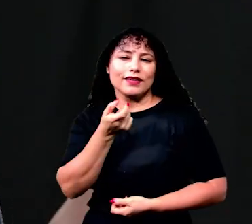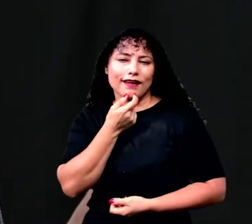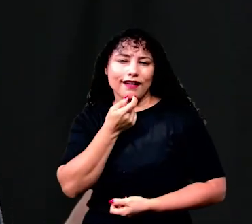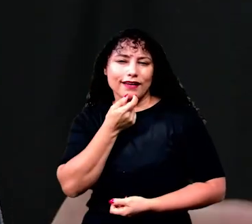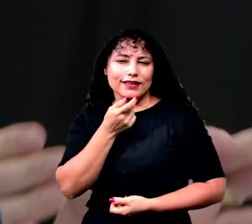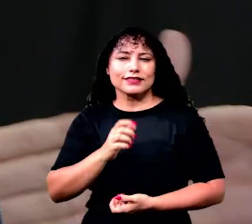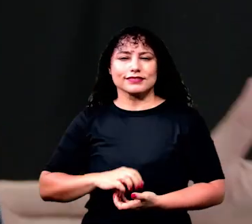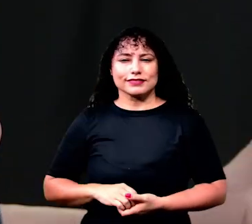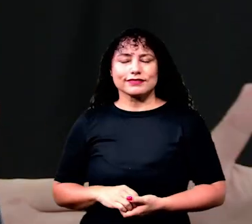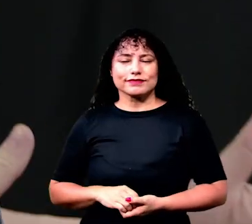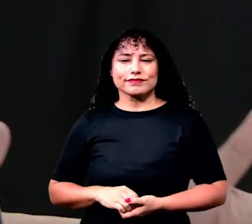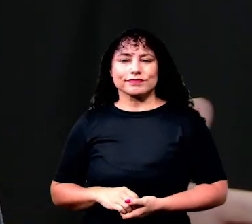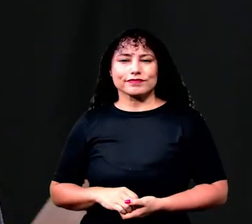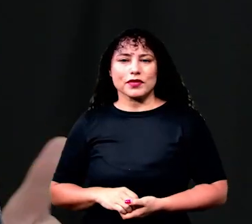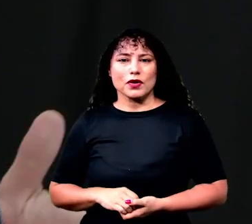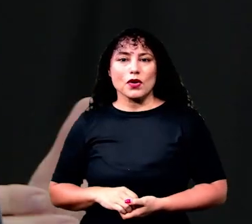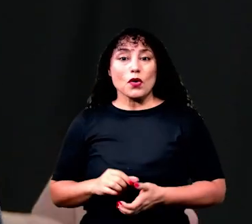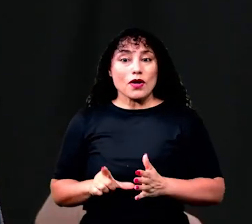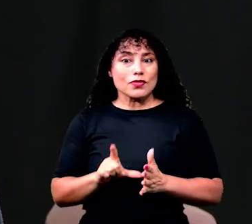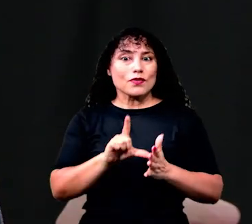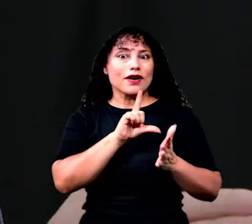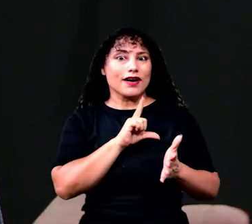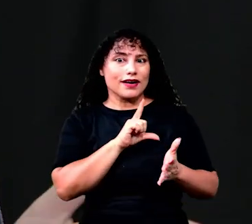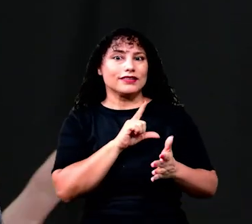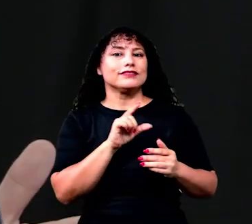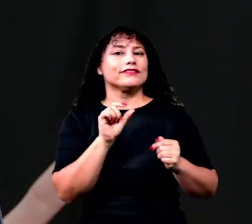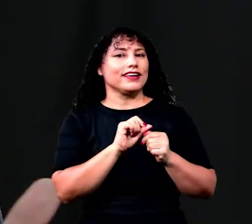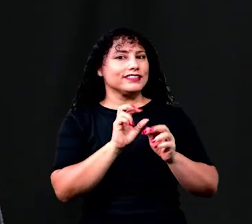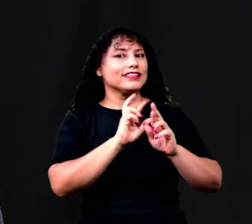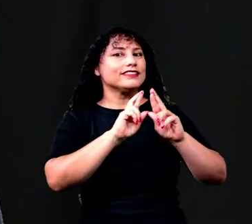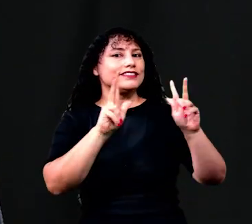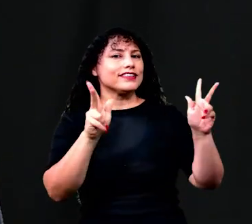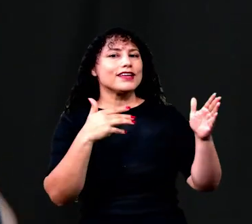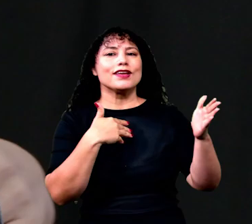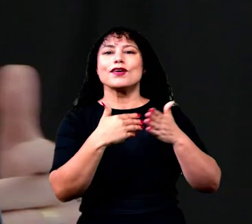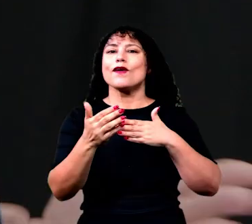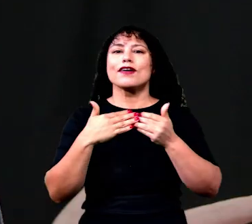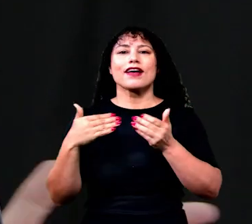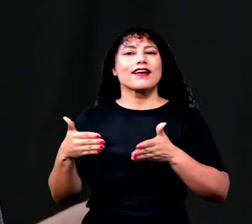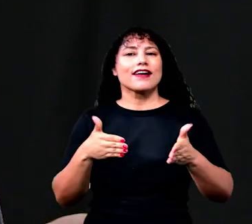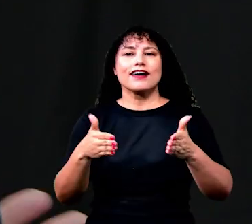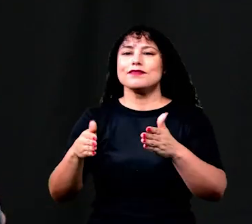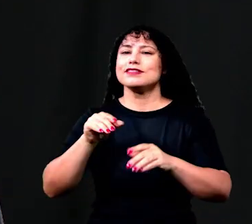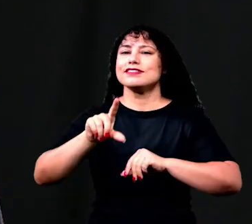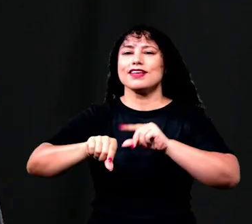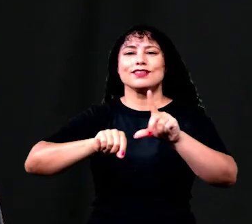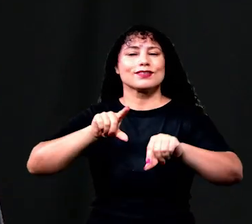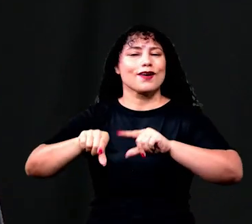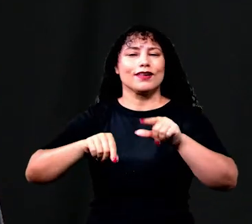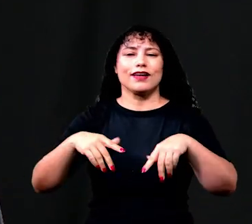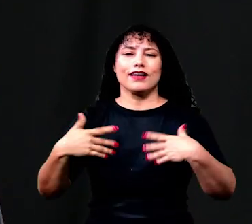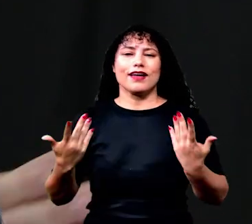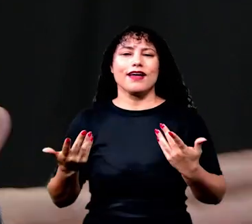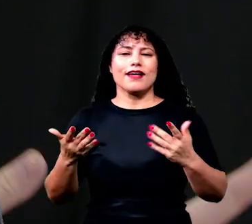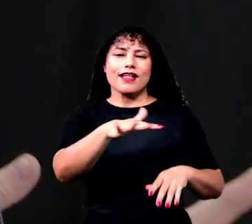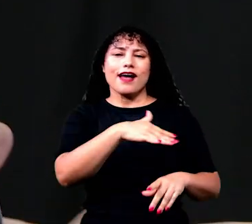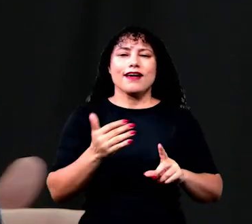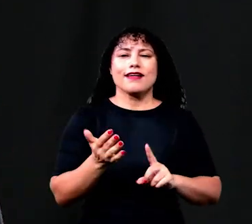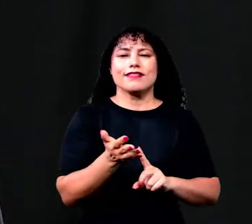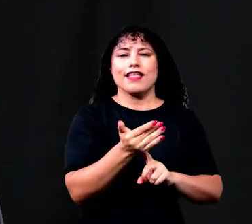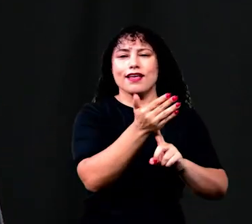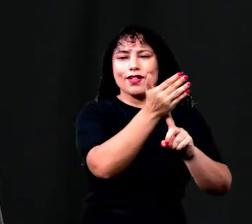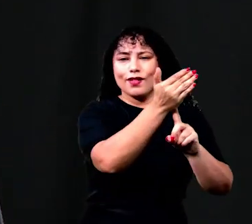saber inglês, né, quanto antes, vai fazer a diferença em qualquer caminho que a gente escolher. A área